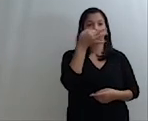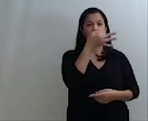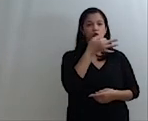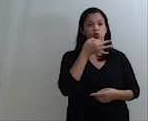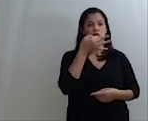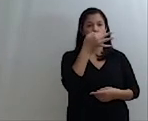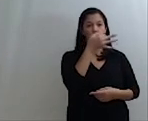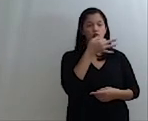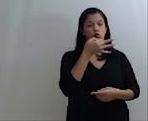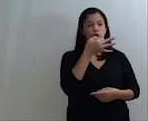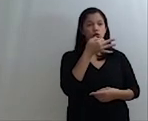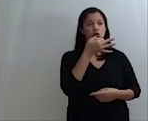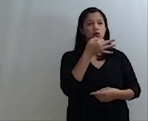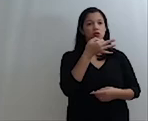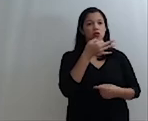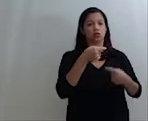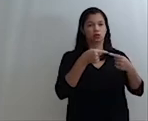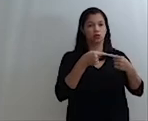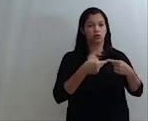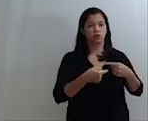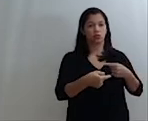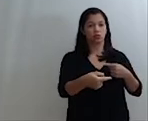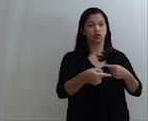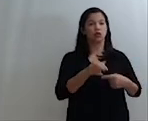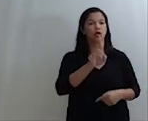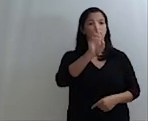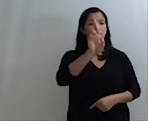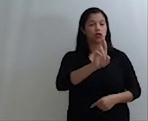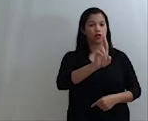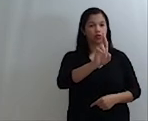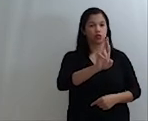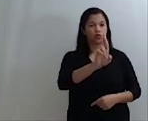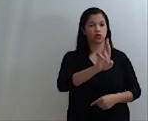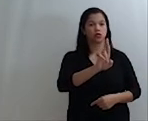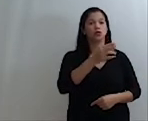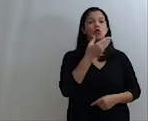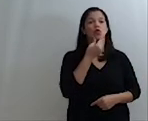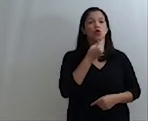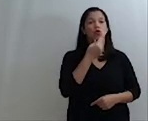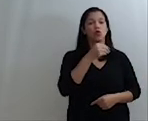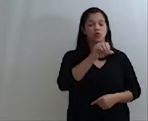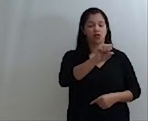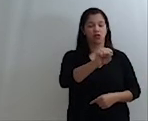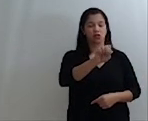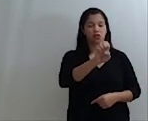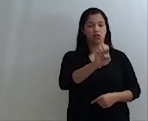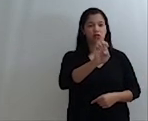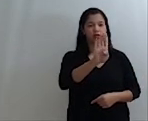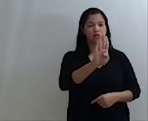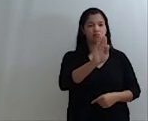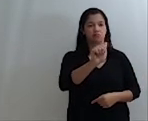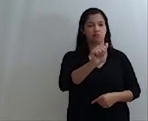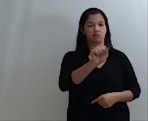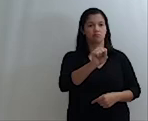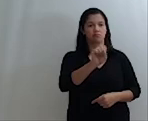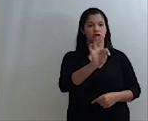orais iniciando pela relatoria do ministro Sebastião Reis Abas corpos 613